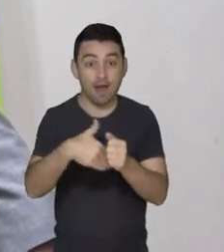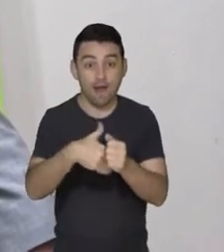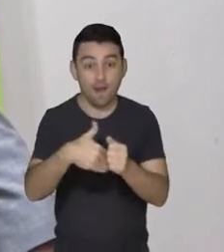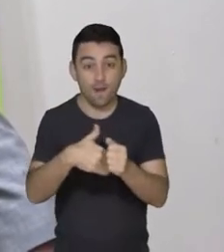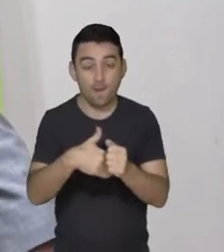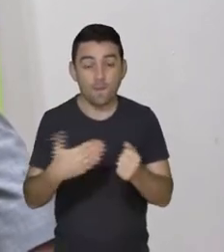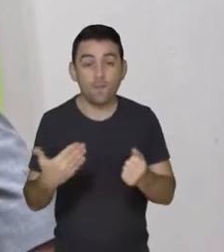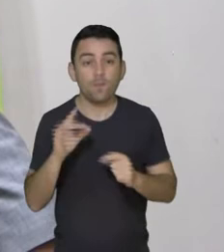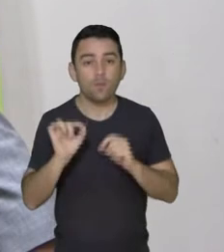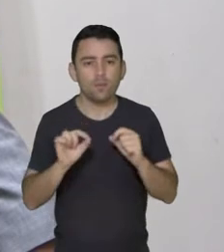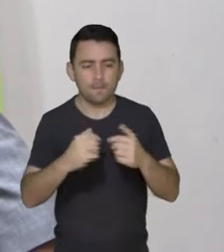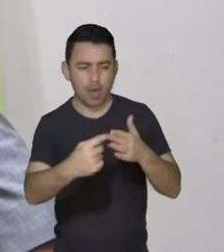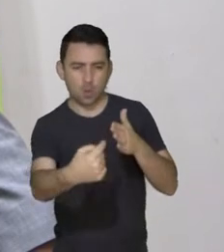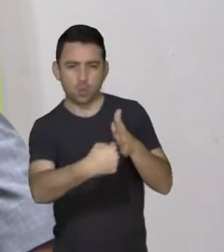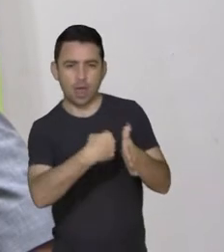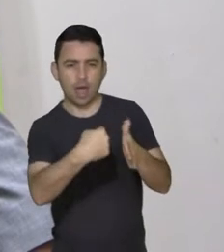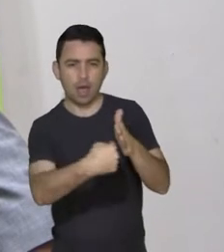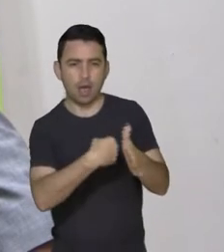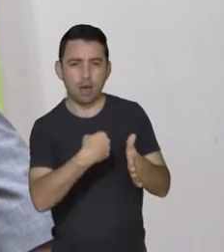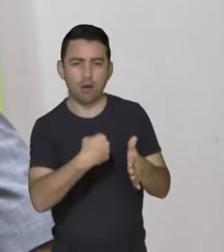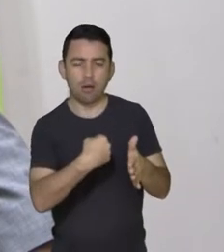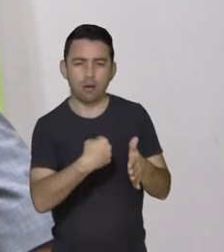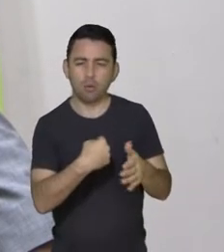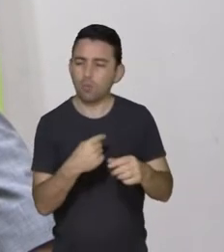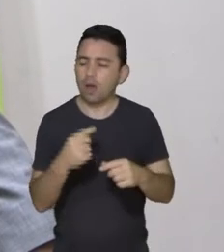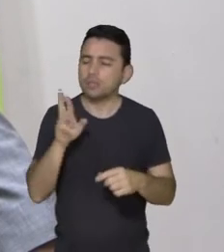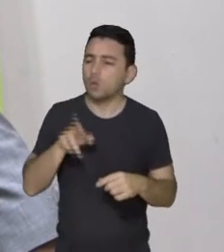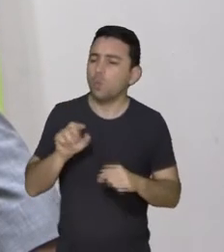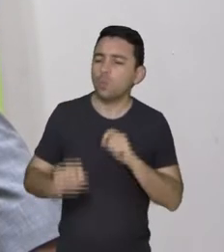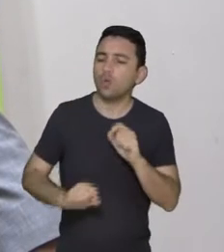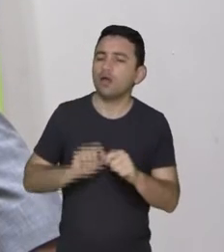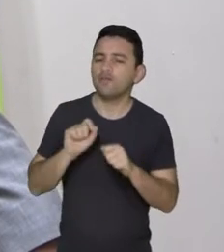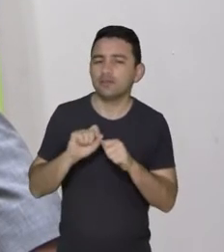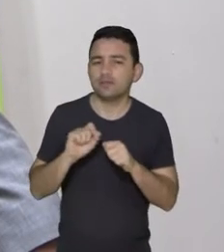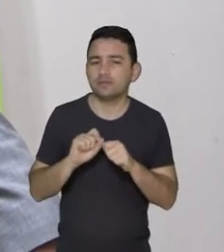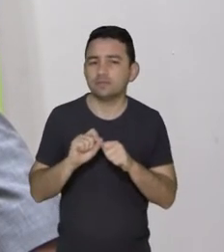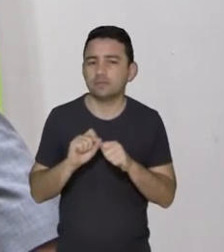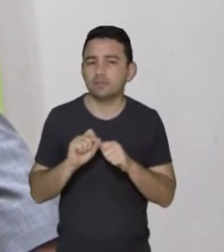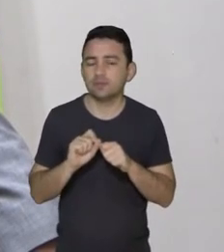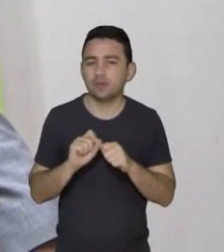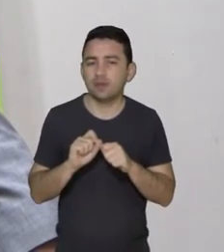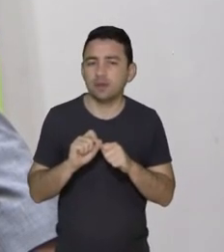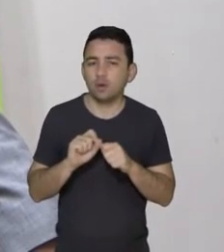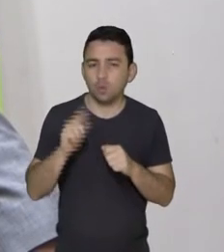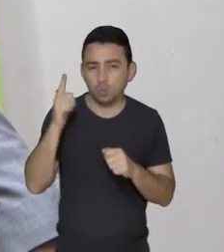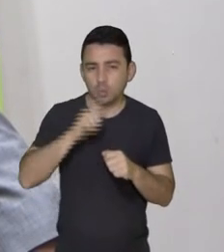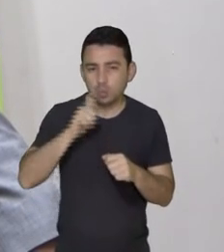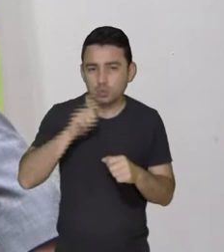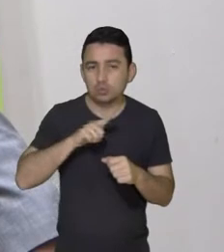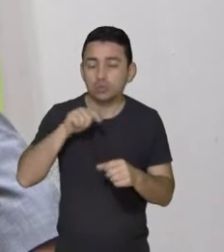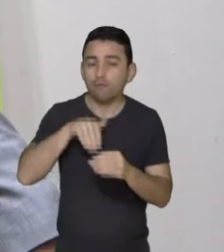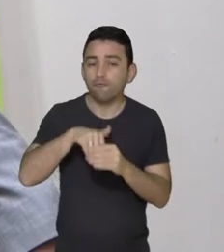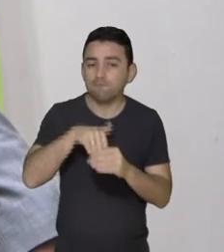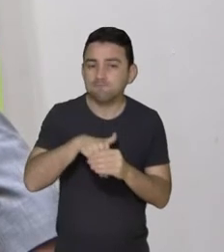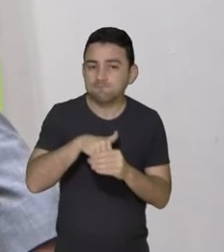me perguntar a razão né O que foi feito para atingir essa votação